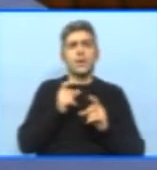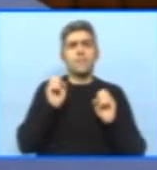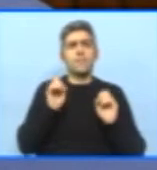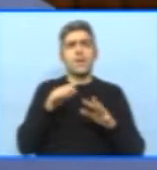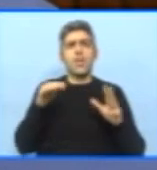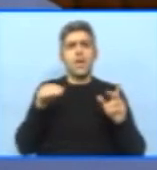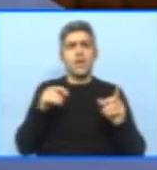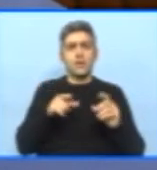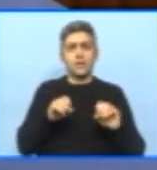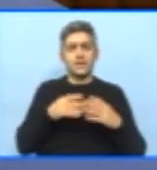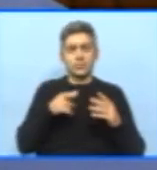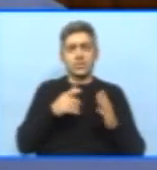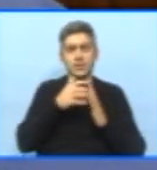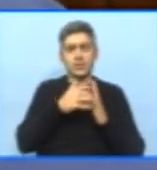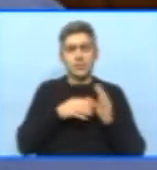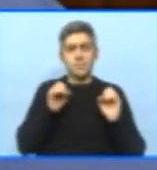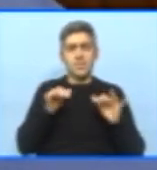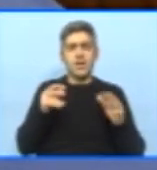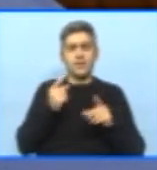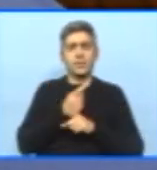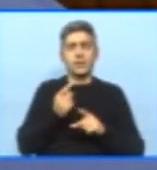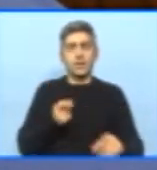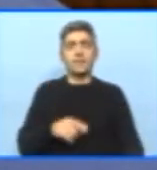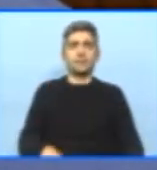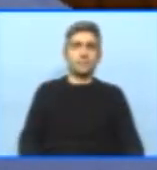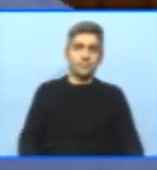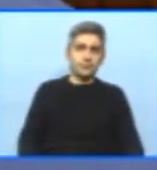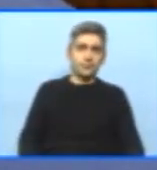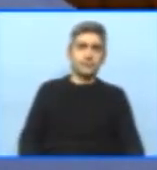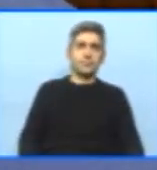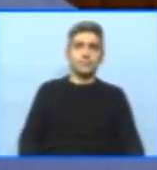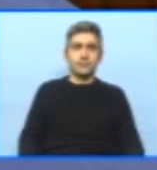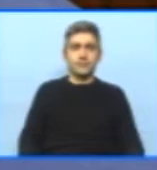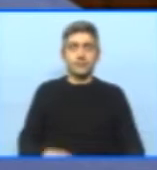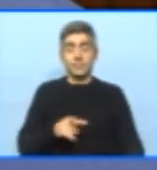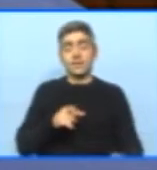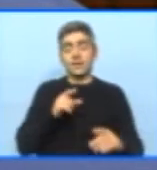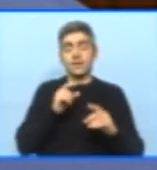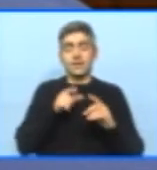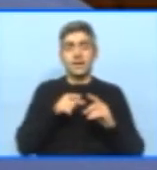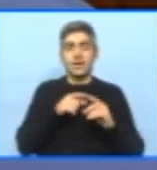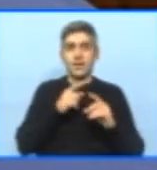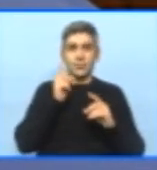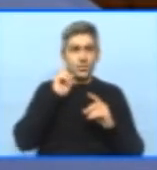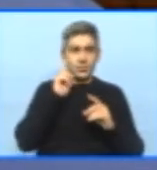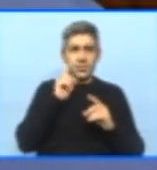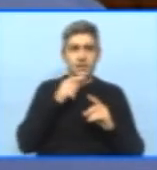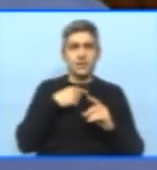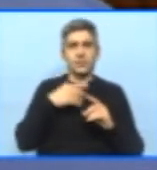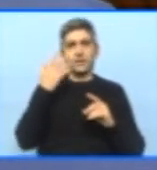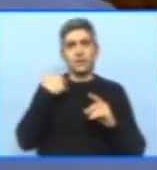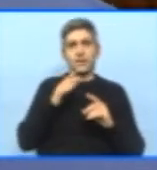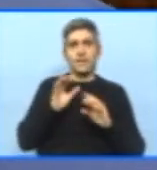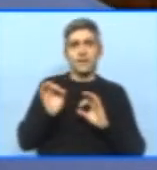com que inicia o texto? Este gesto também ele é muito significativo. Eu, quando estava a